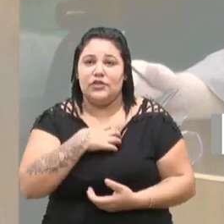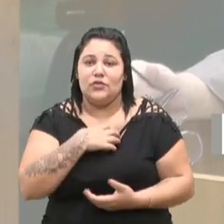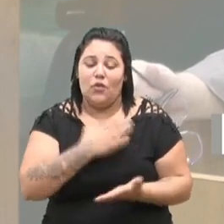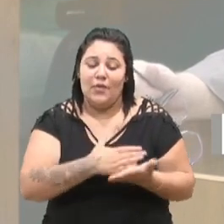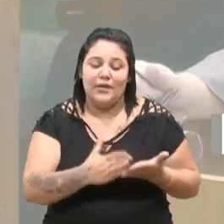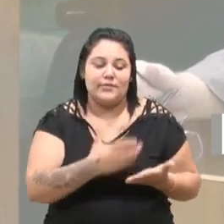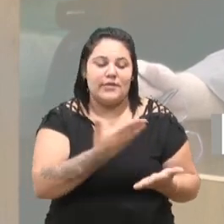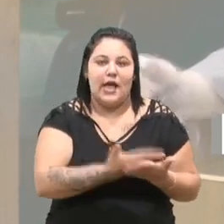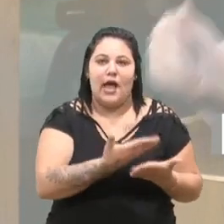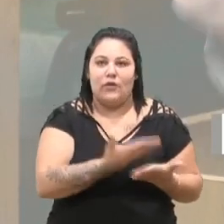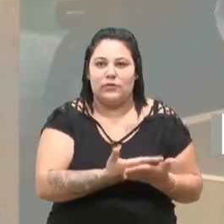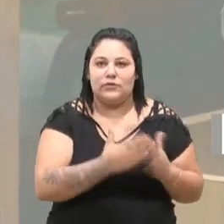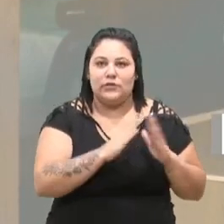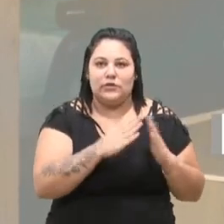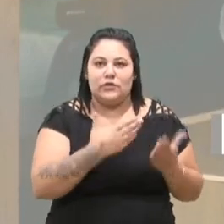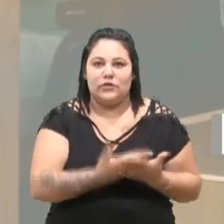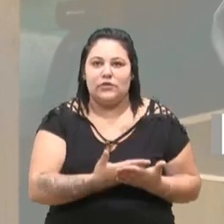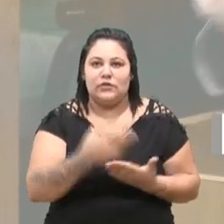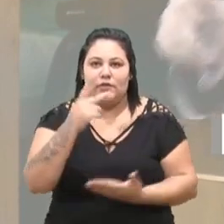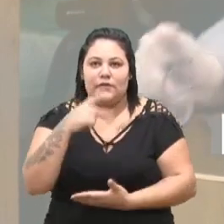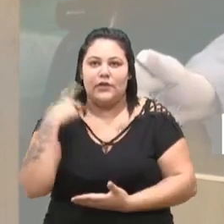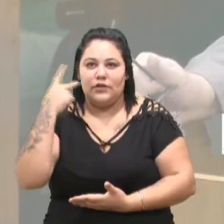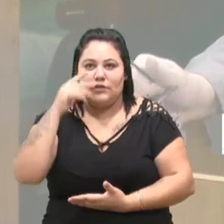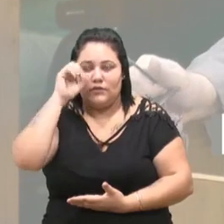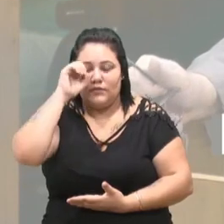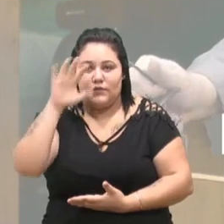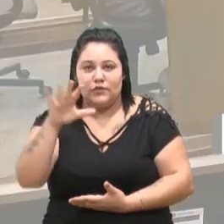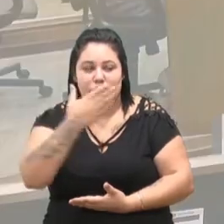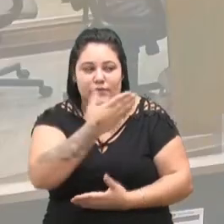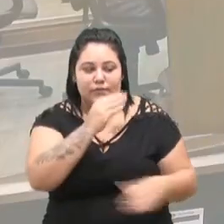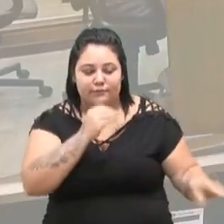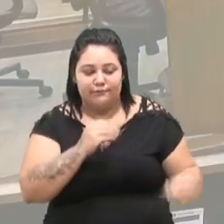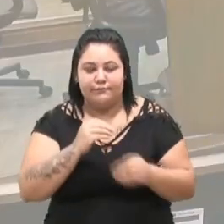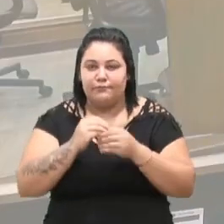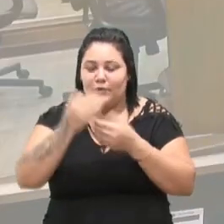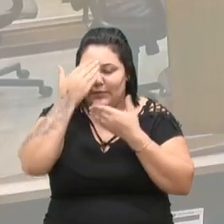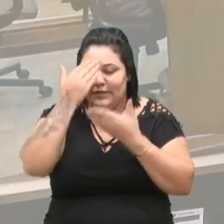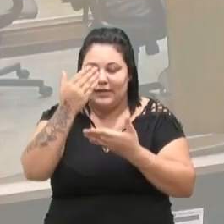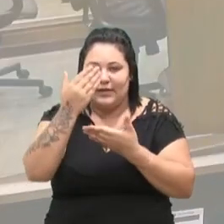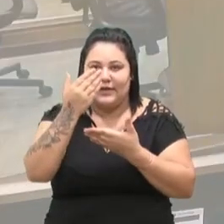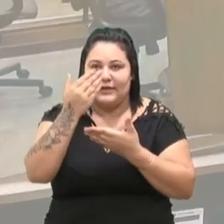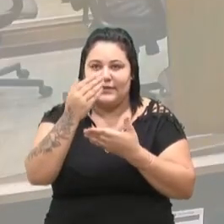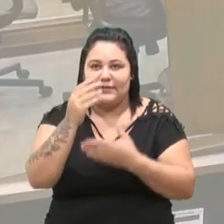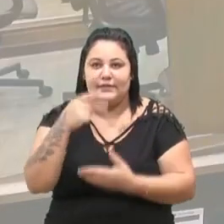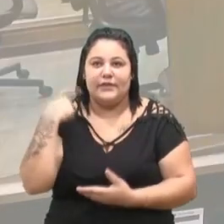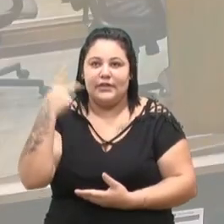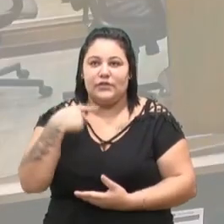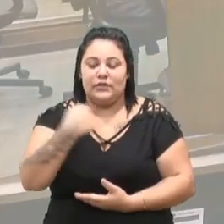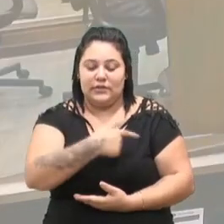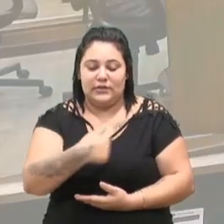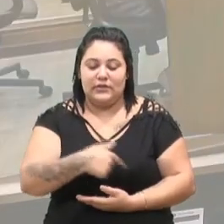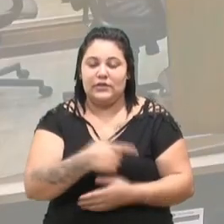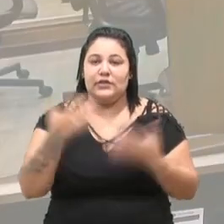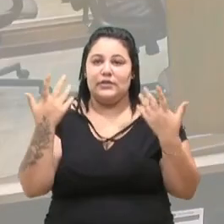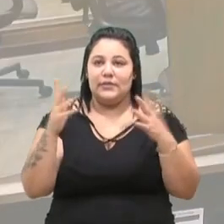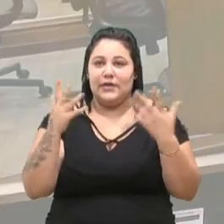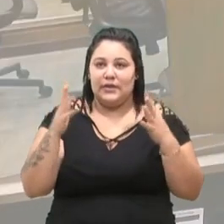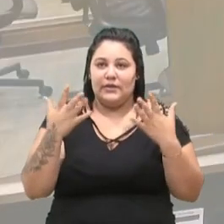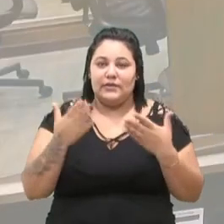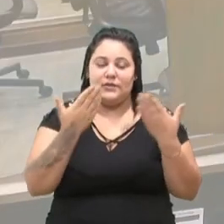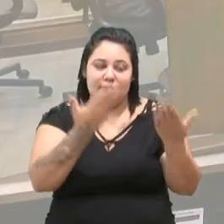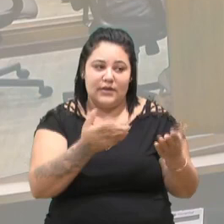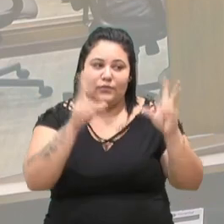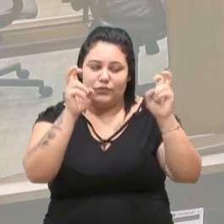aula. Vereador Fiuza. Obrigado, vereador Zanquim. Parabenizar Vossa Excelência pela condução do